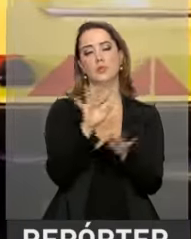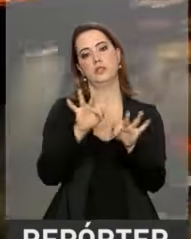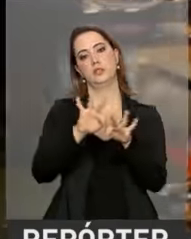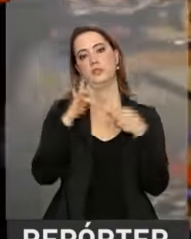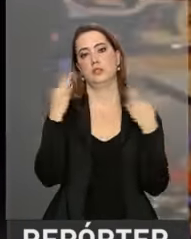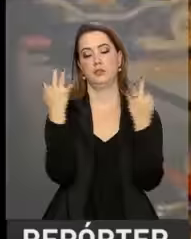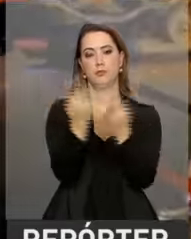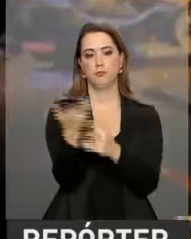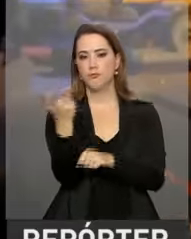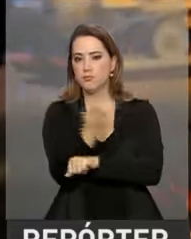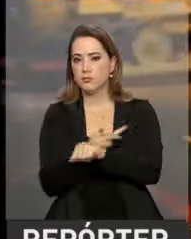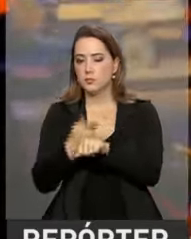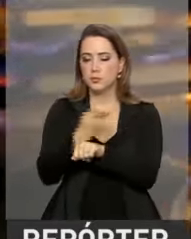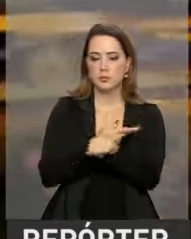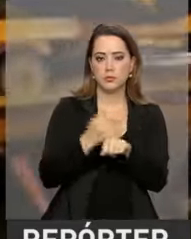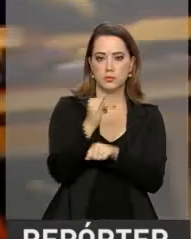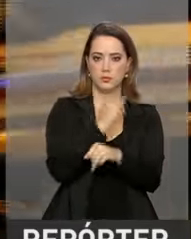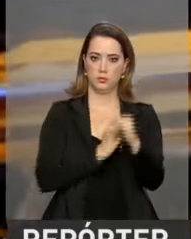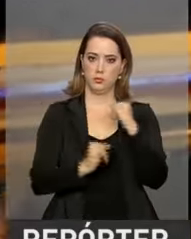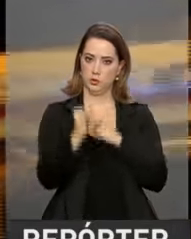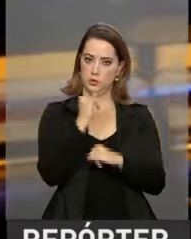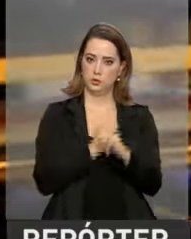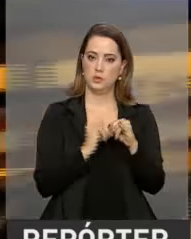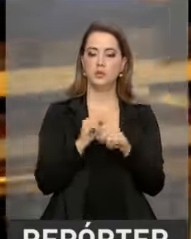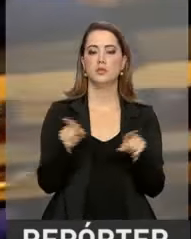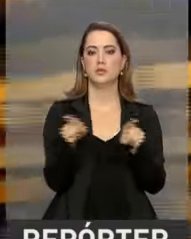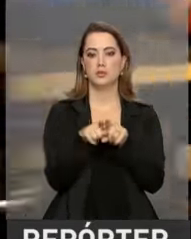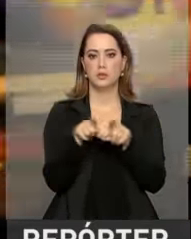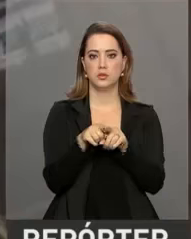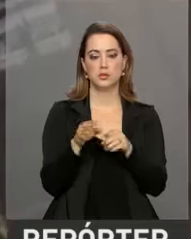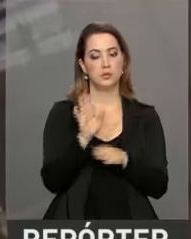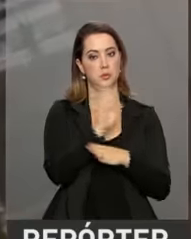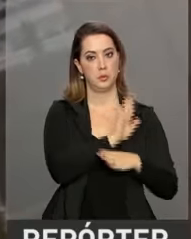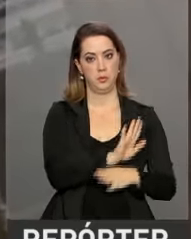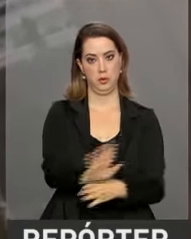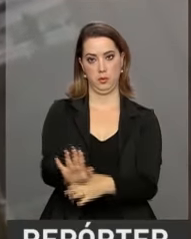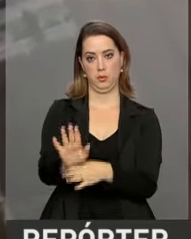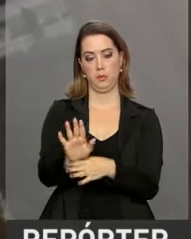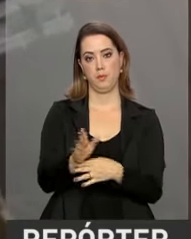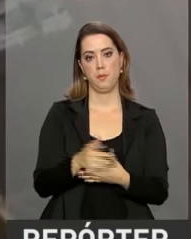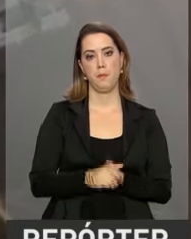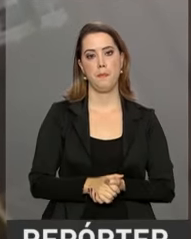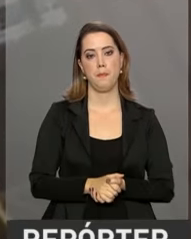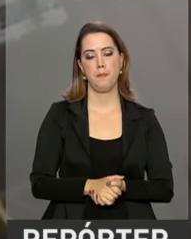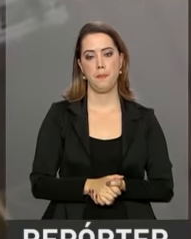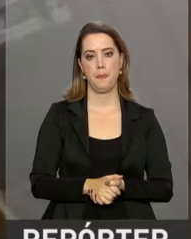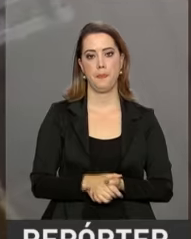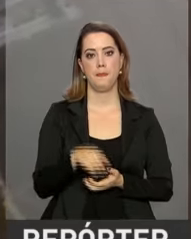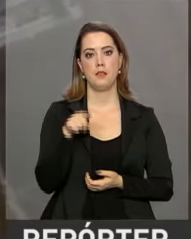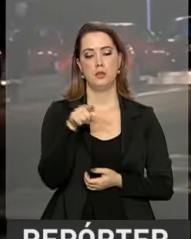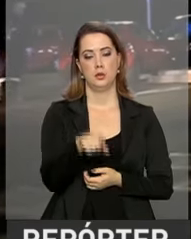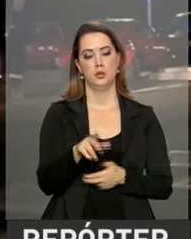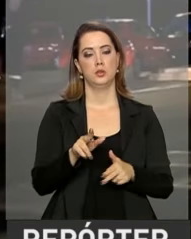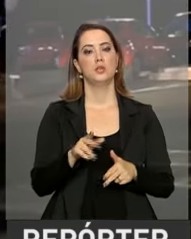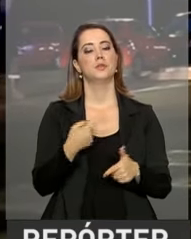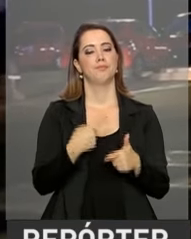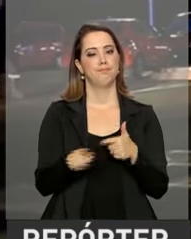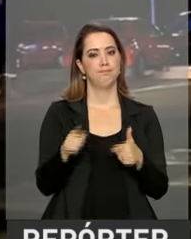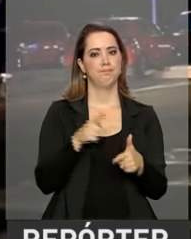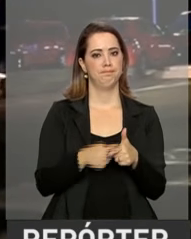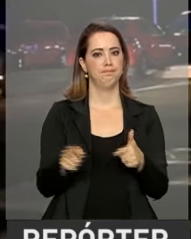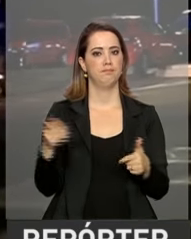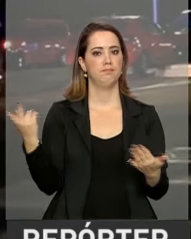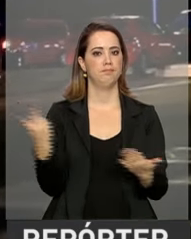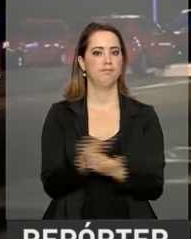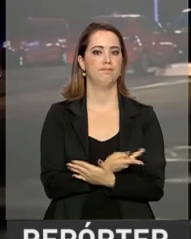na busca por informações e também para atender demandas por auxílio neste momento. O atentado, a gente lembra, ocorreu